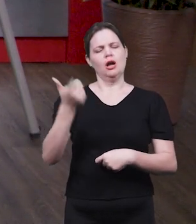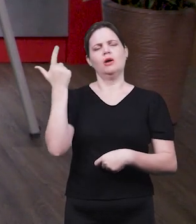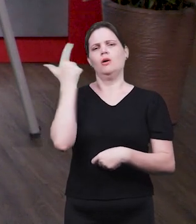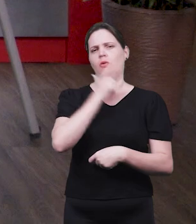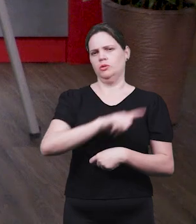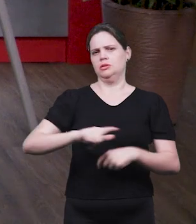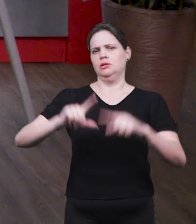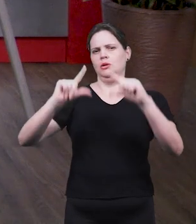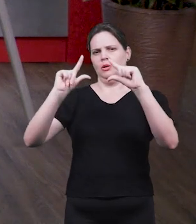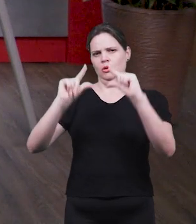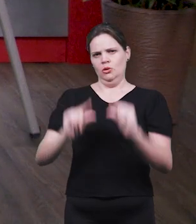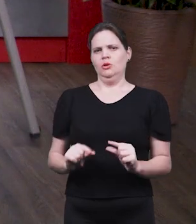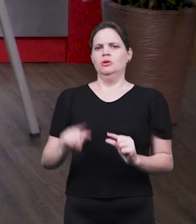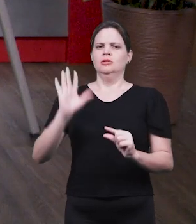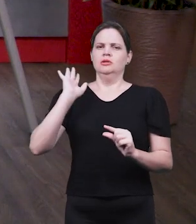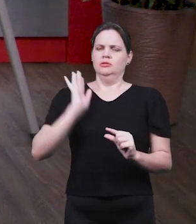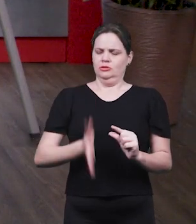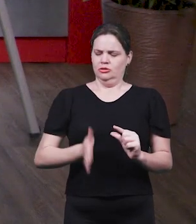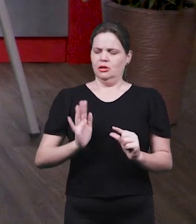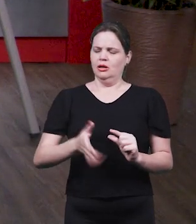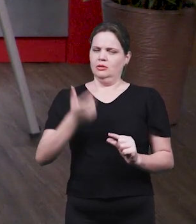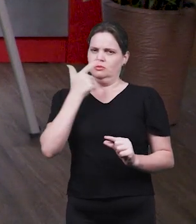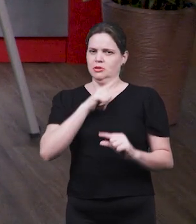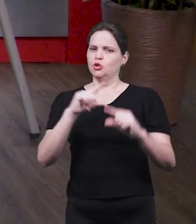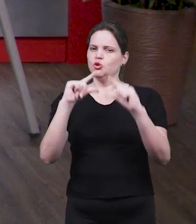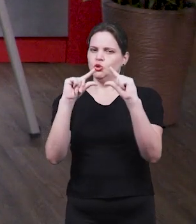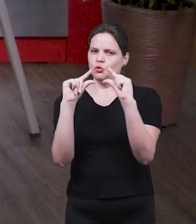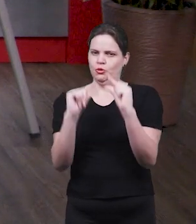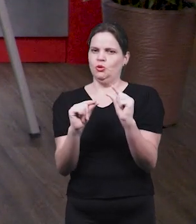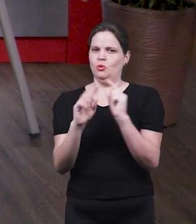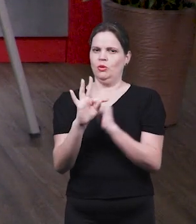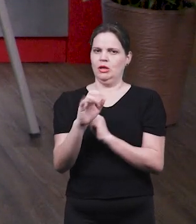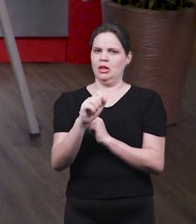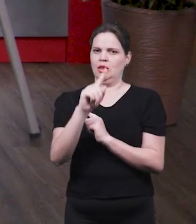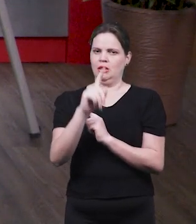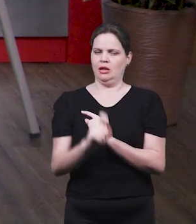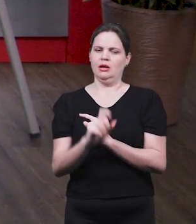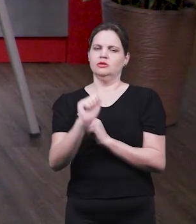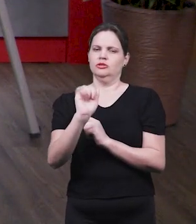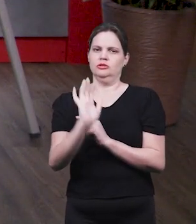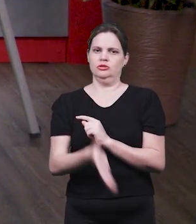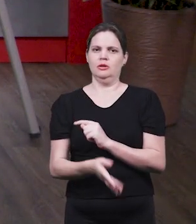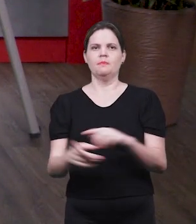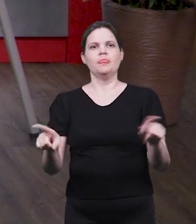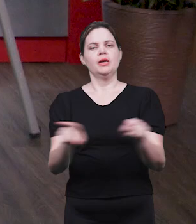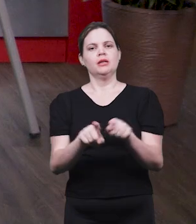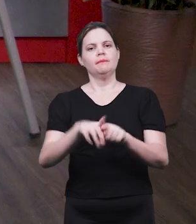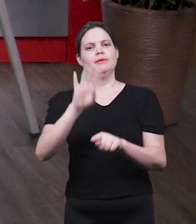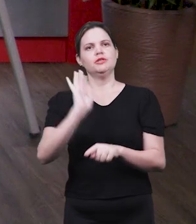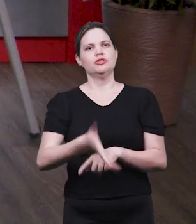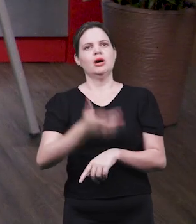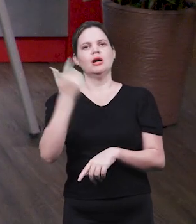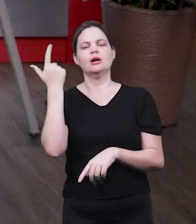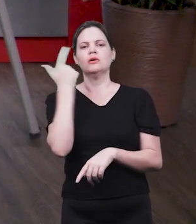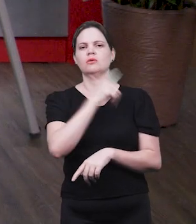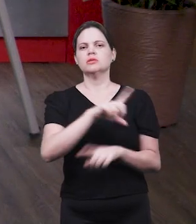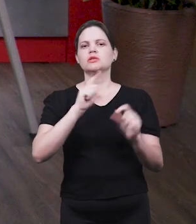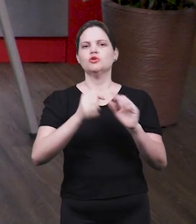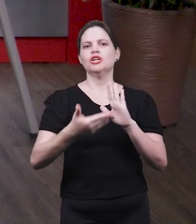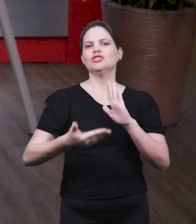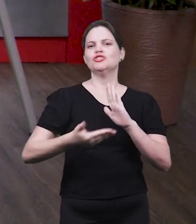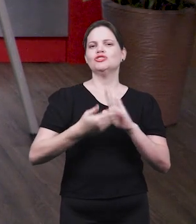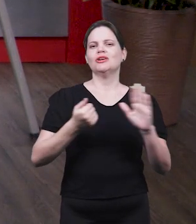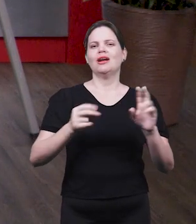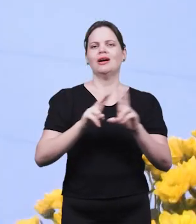já vitórias legislativas na redução dessa taxa e também na exclusão das